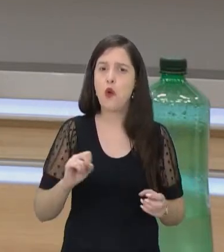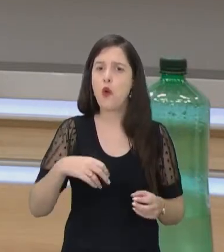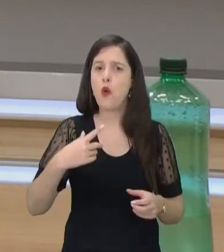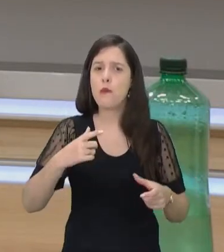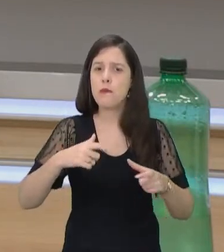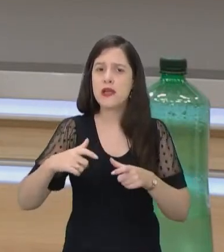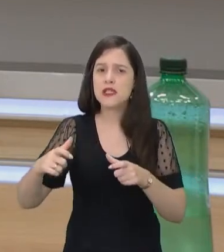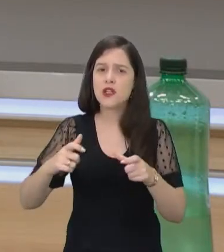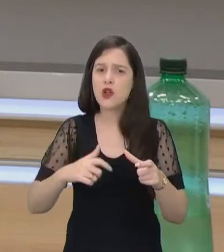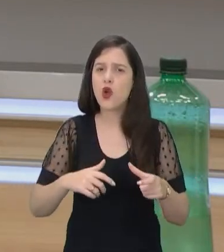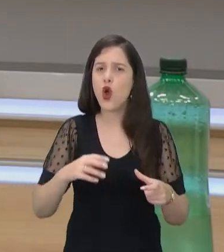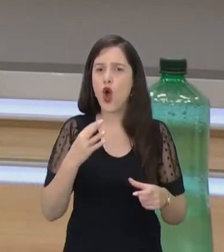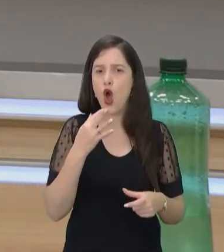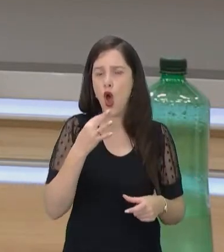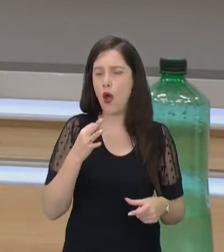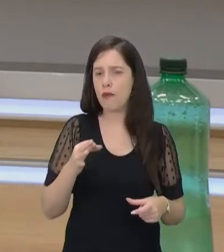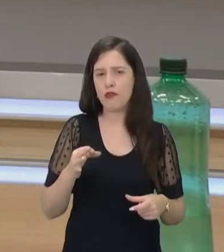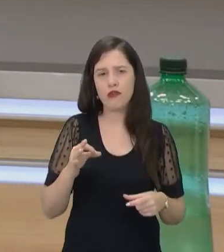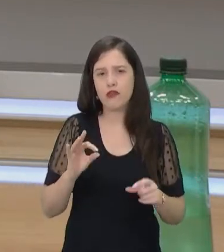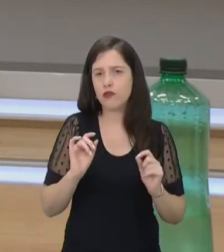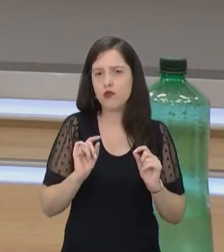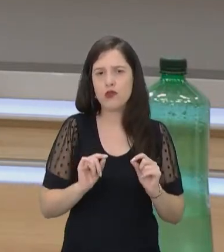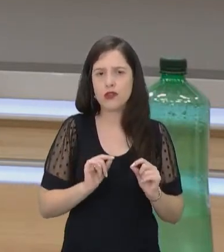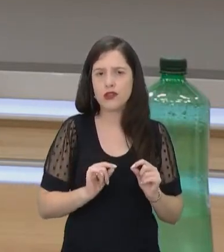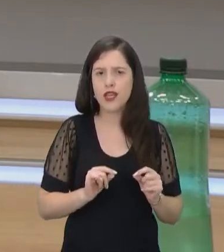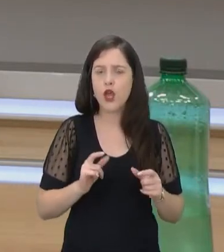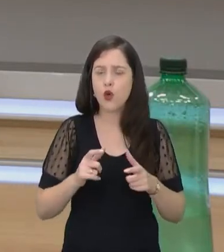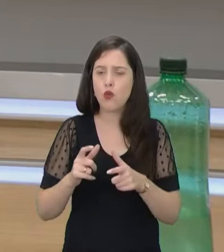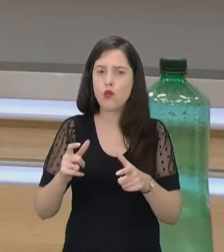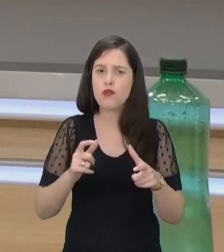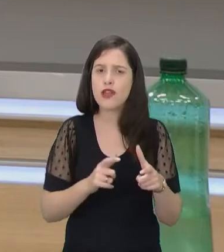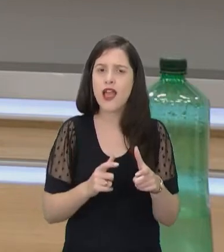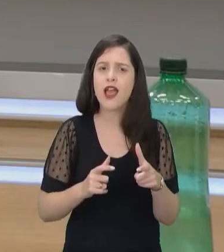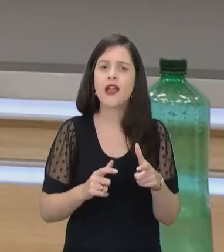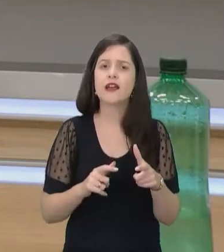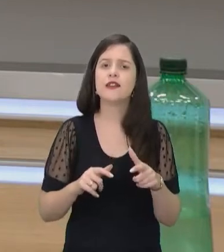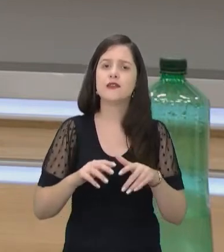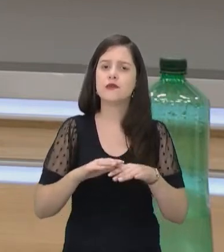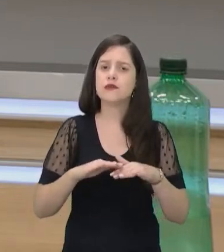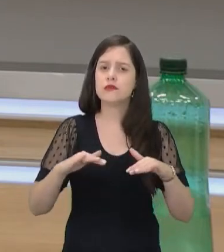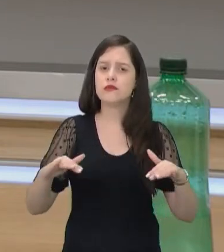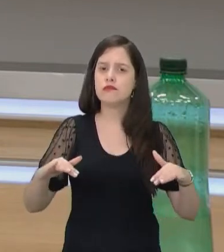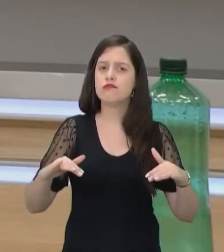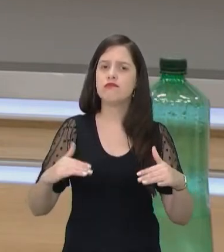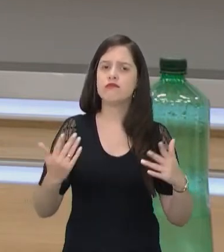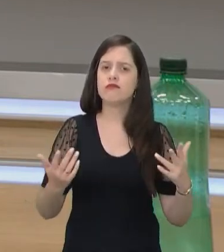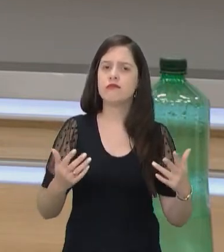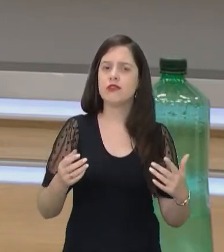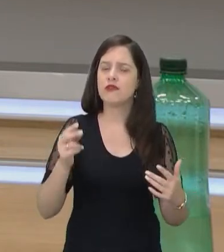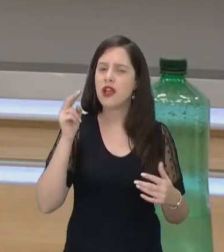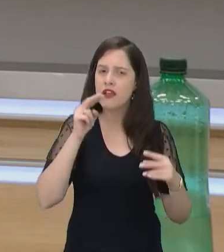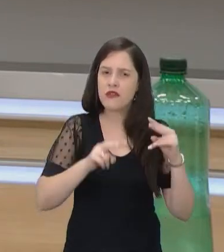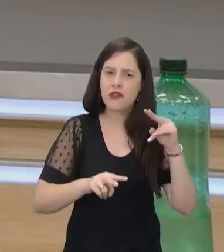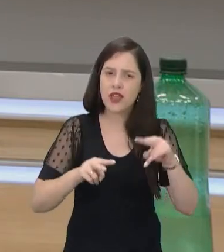que, obviamente, normalmente é onde os lixões estão, em terras, por exemplo, vai